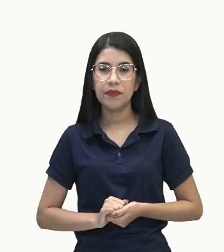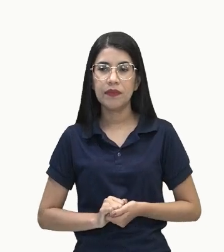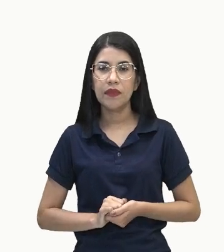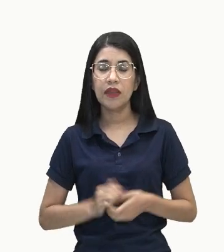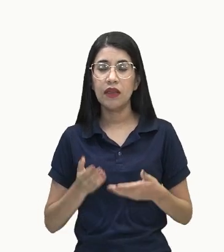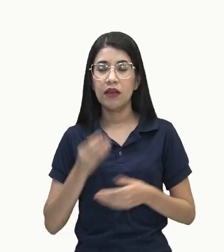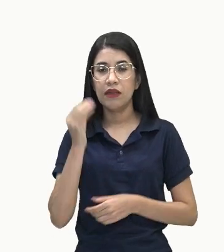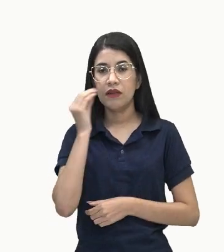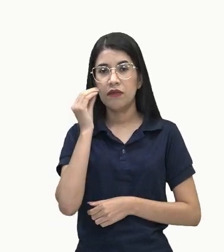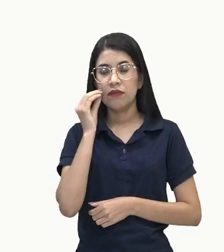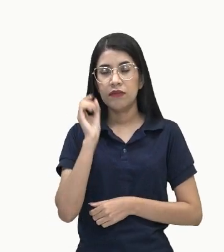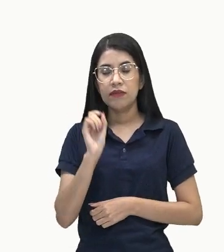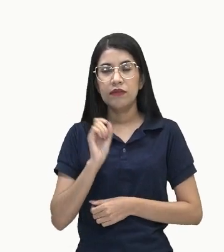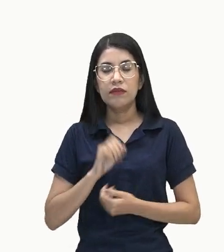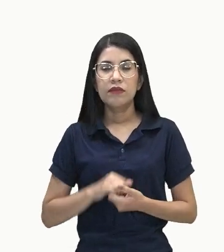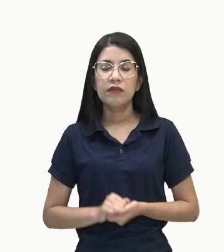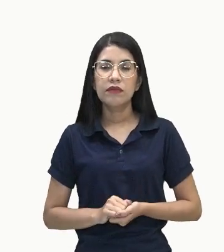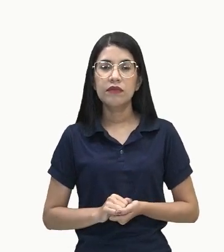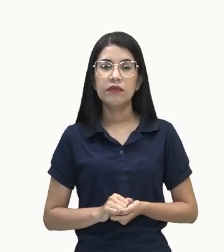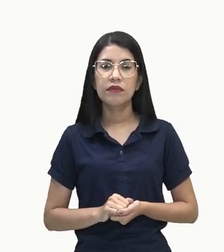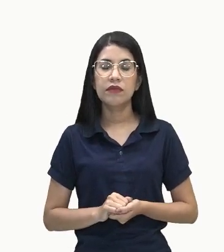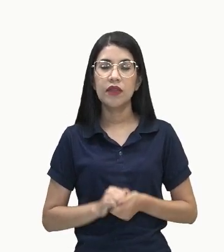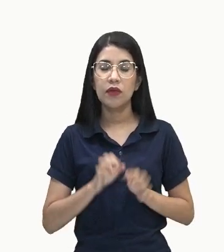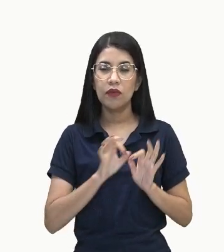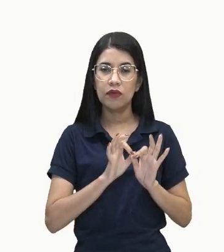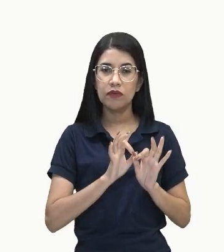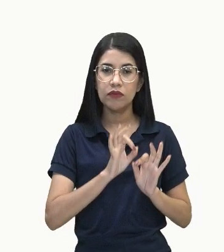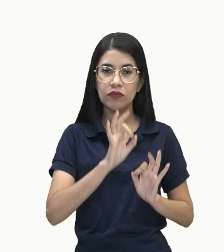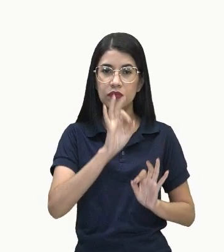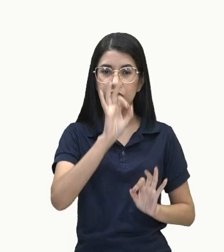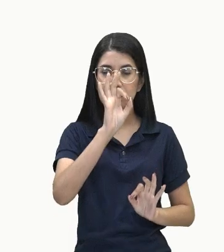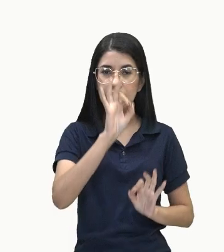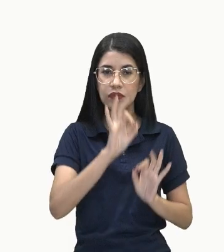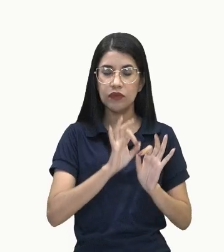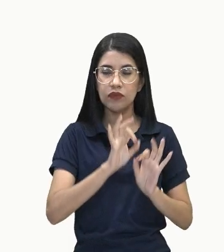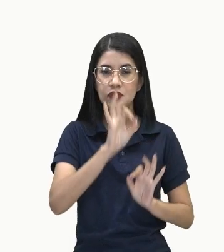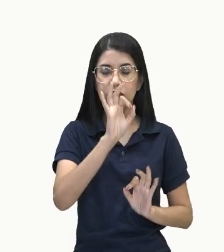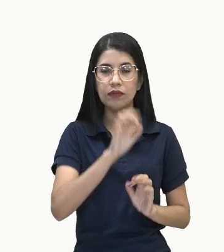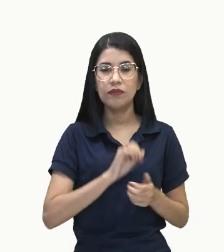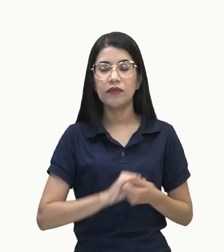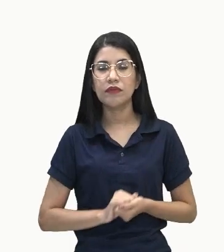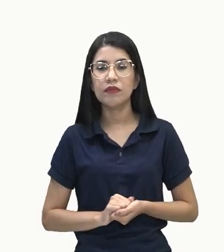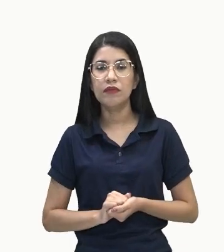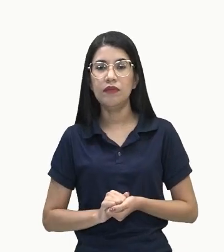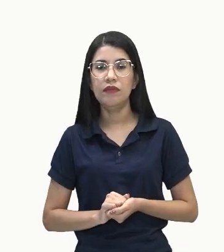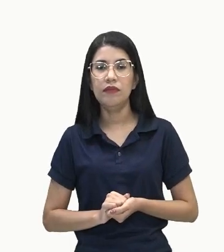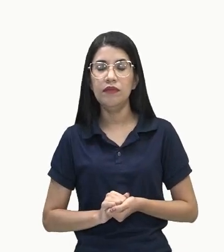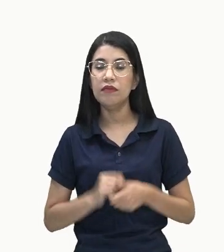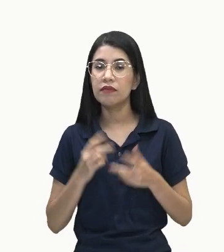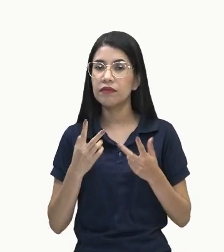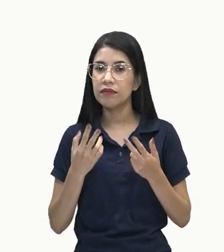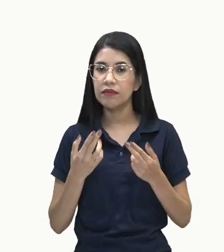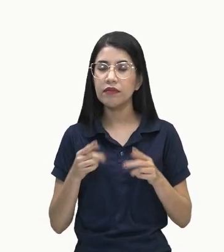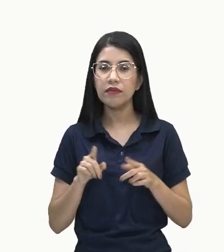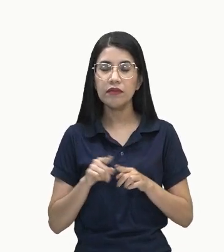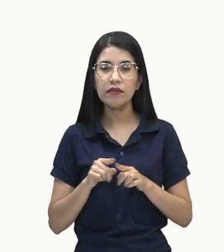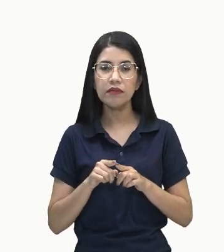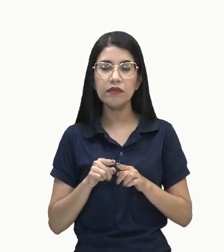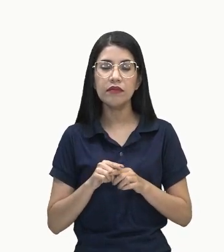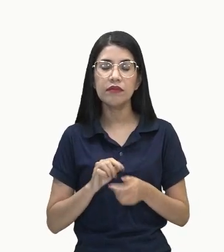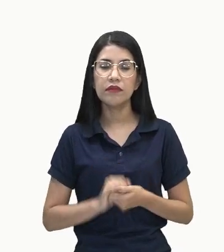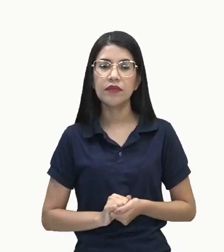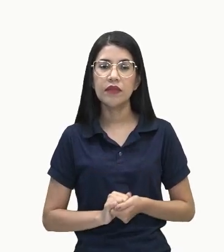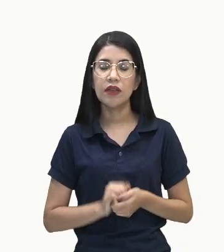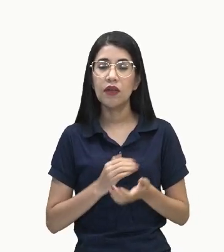verificar agora a posição ou a medida na vertical. Reparem, mesma ideia. Ó. Aqui